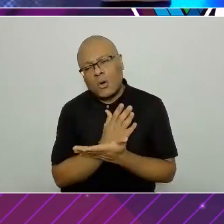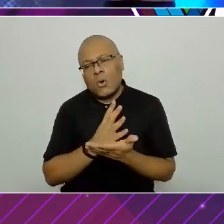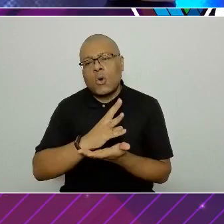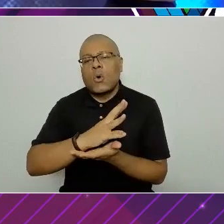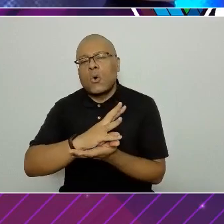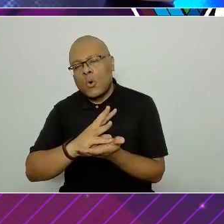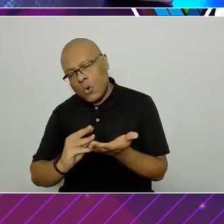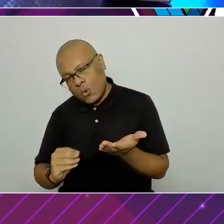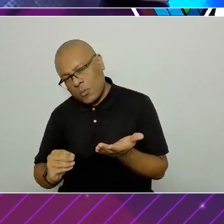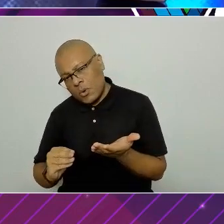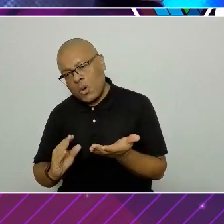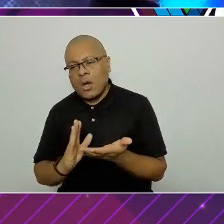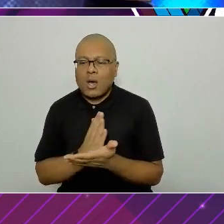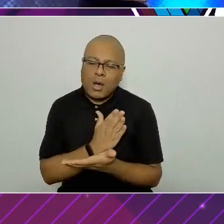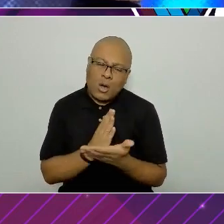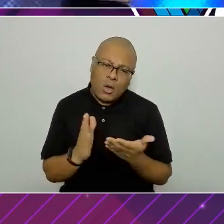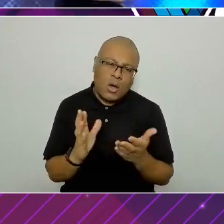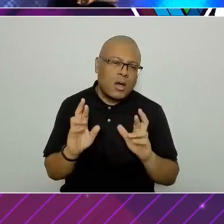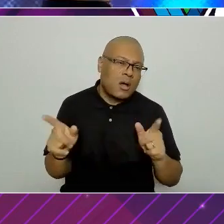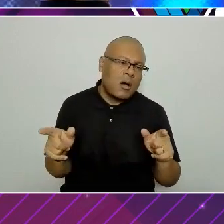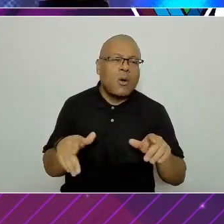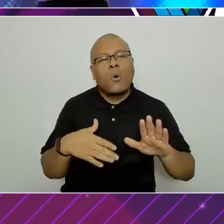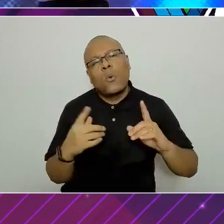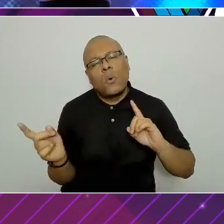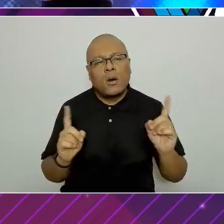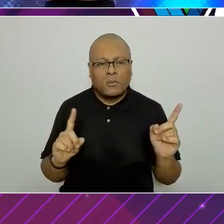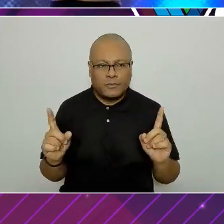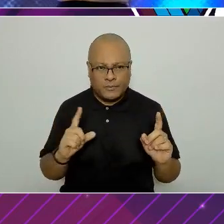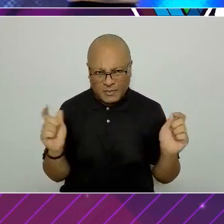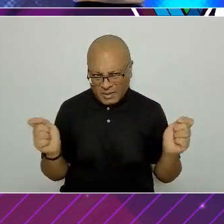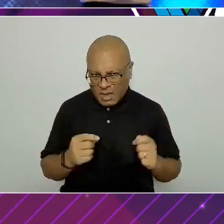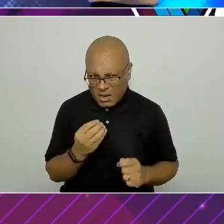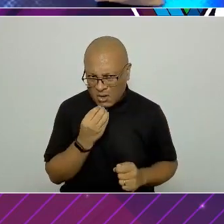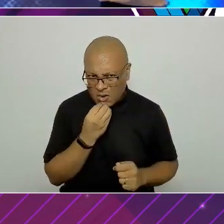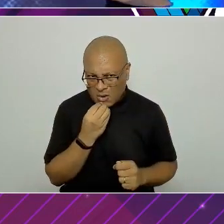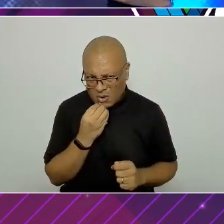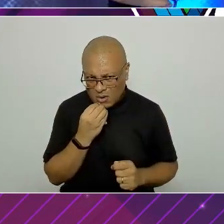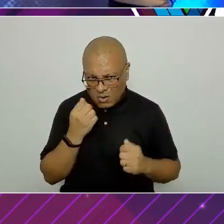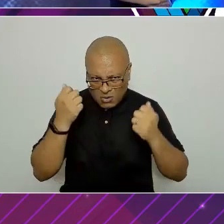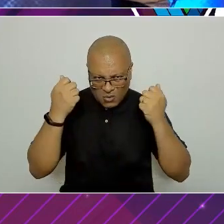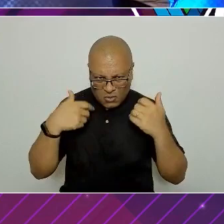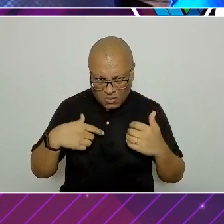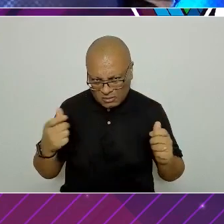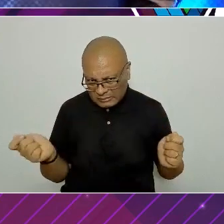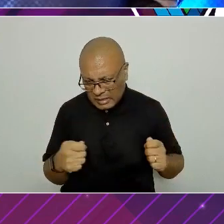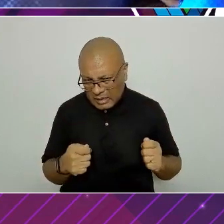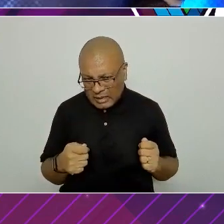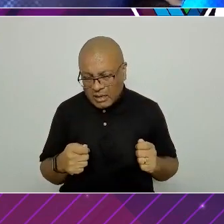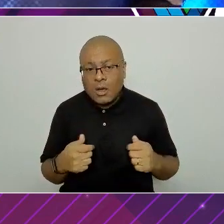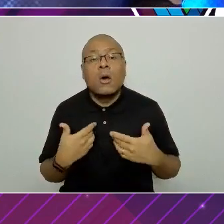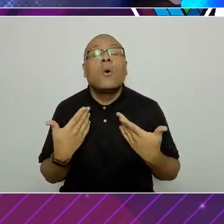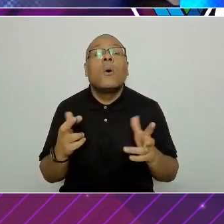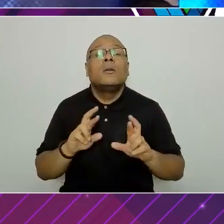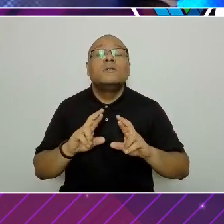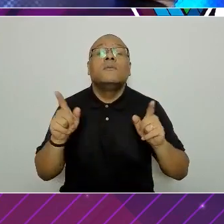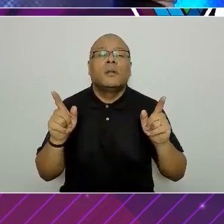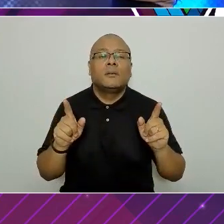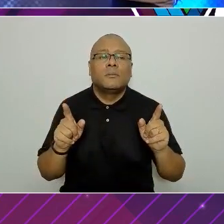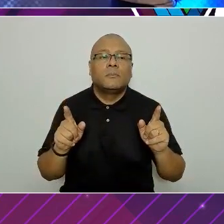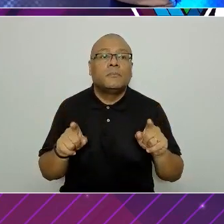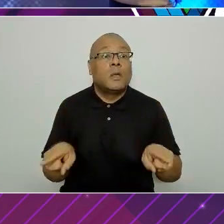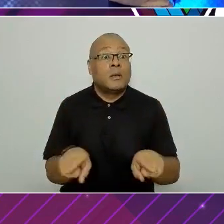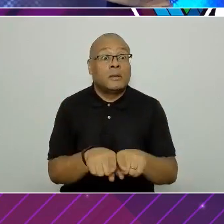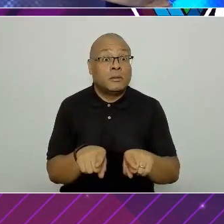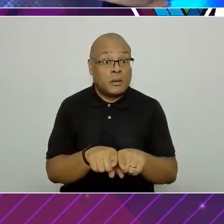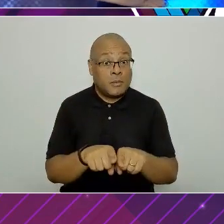uma coisa e outra, quais são as diferenças? Será que as duas têm o mesmo potencial, o orgânico e o artificial? Quais são as diferenças, né? E também vou